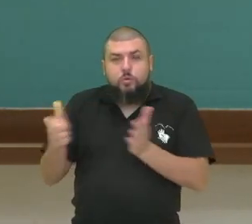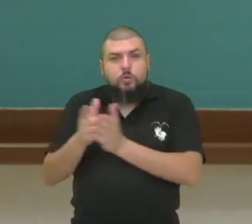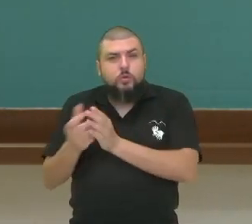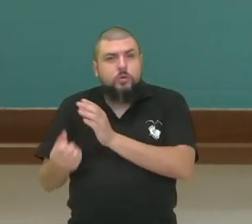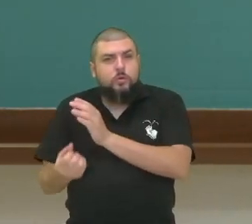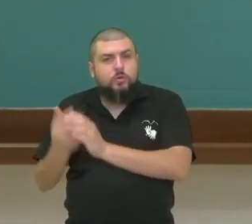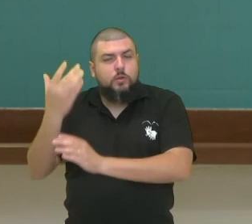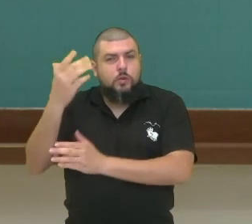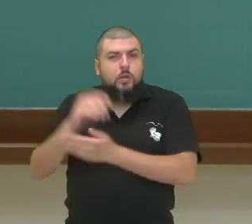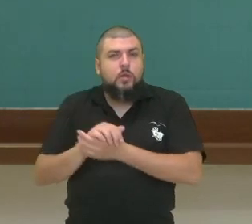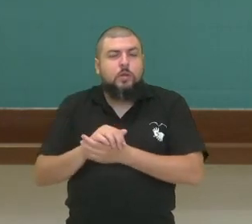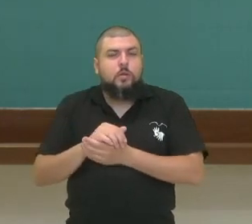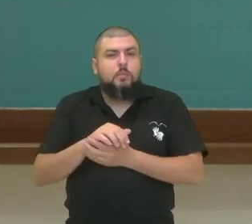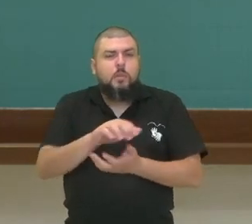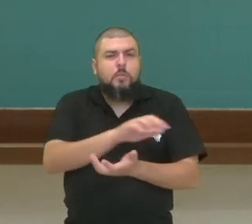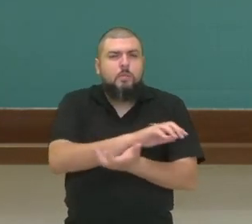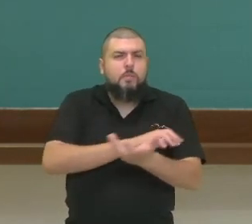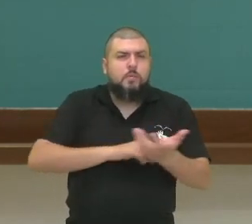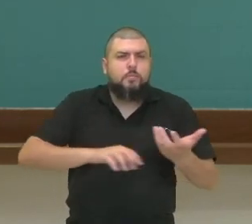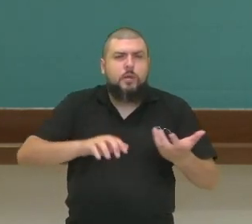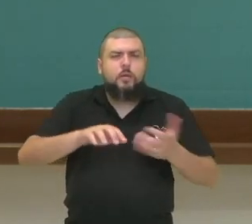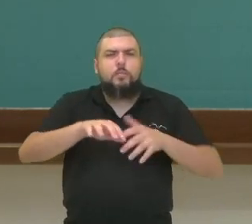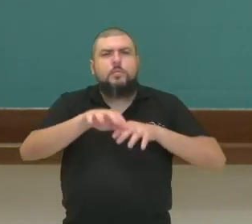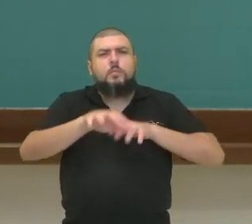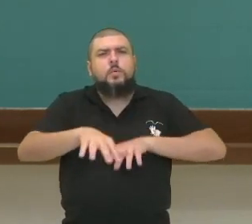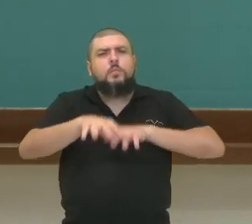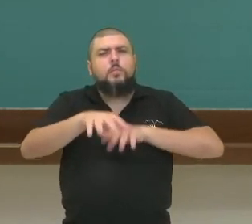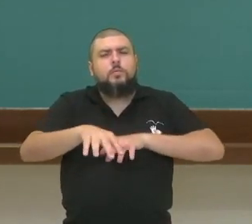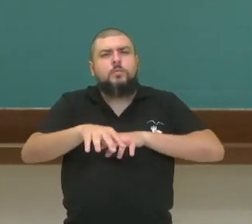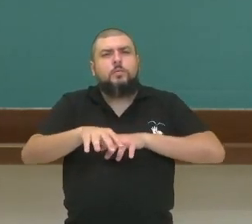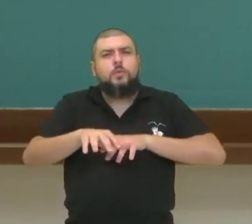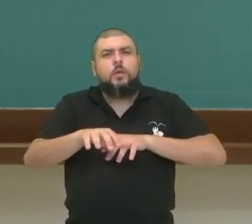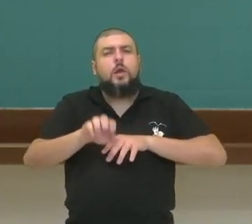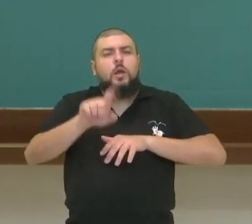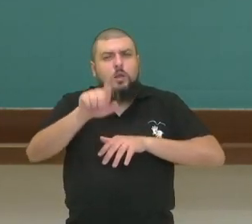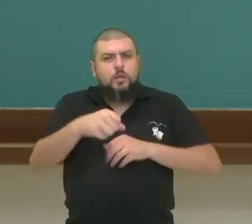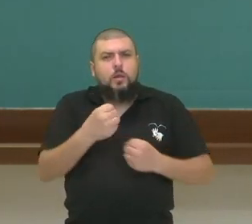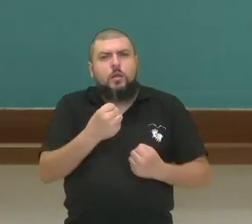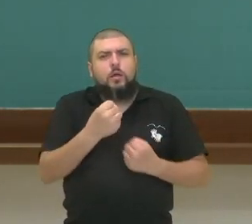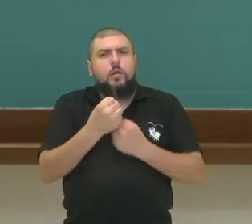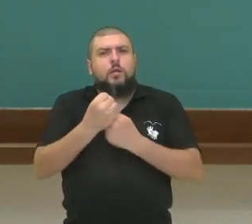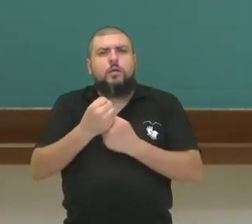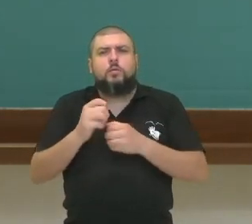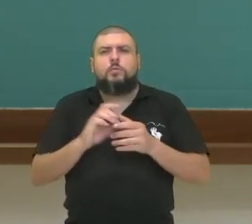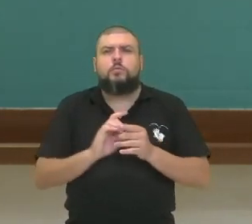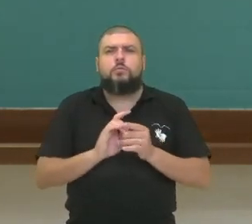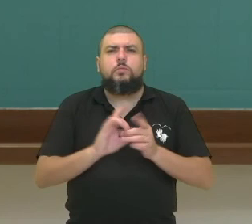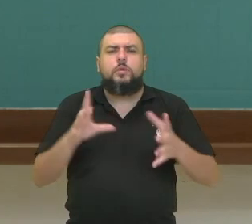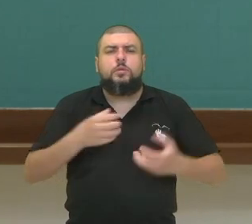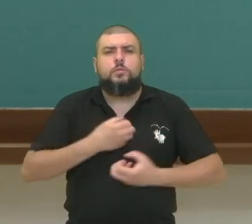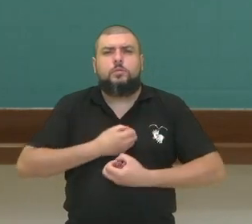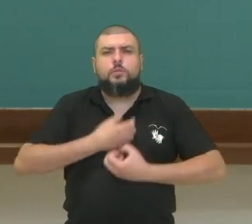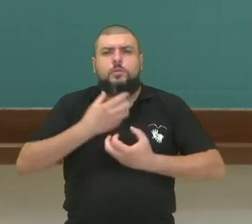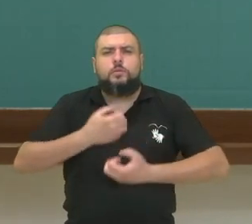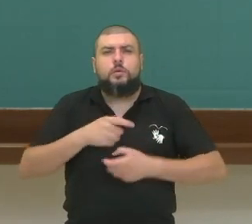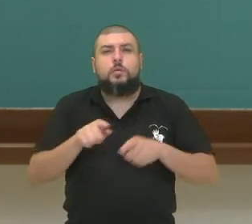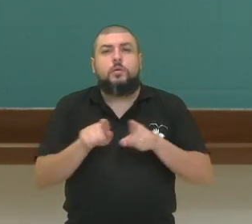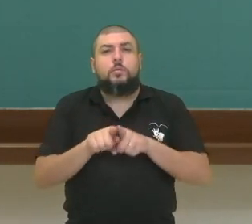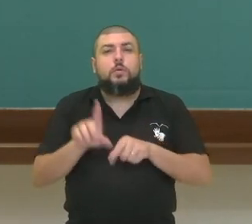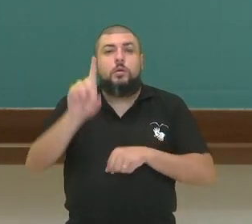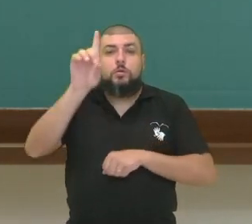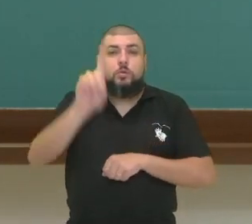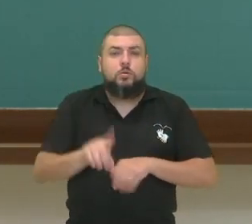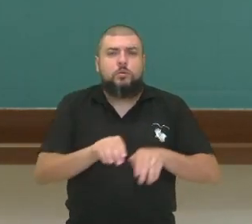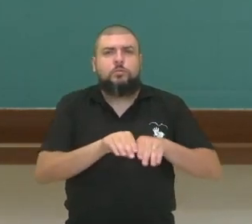greves, entre outras formas, foram usados para defender a liberdade de expressão e a igualdade de direitos. Isso aí,